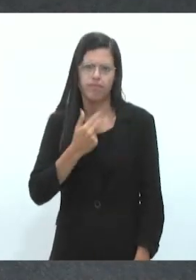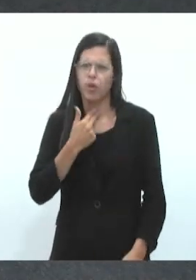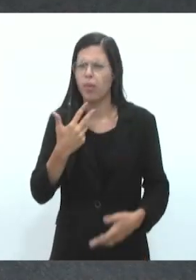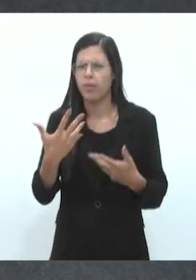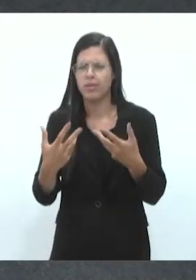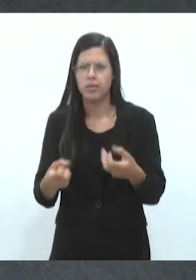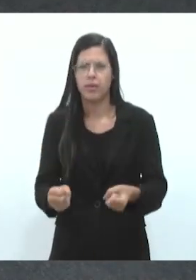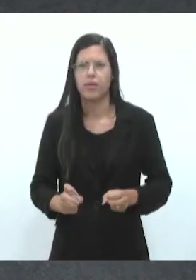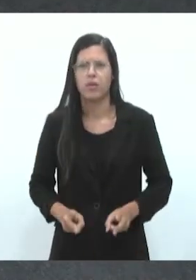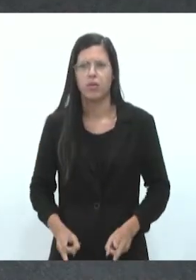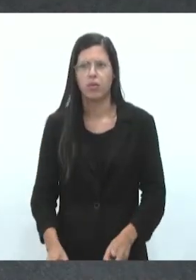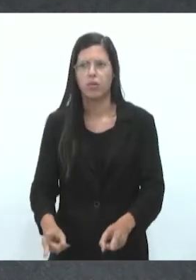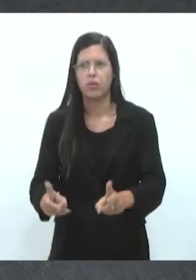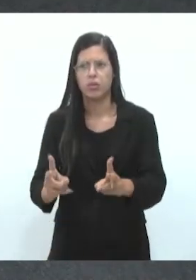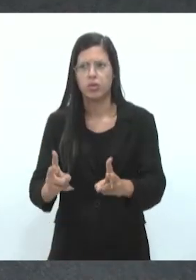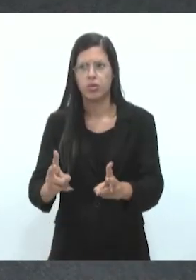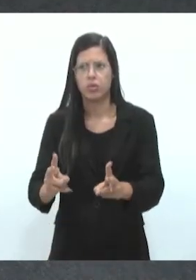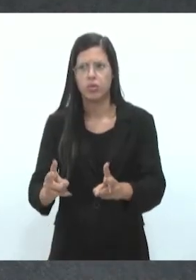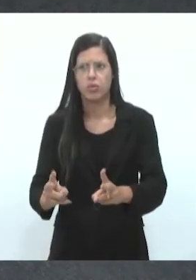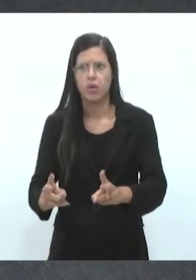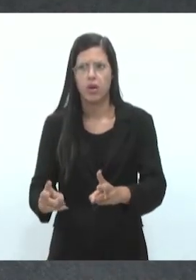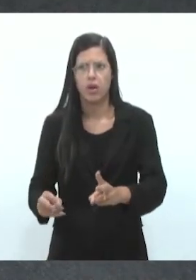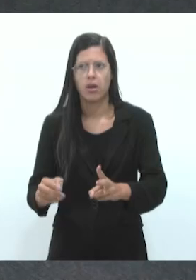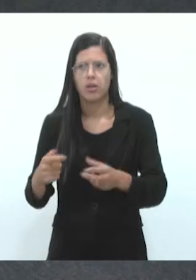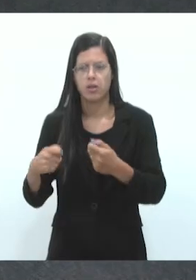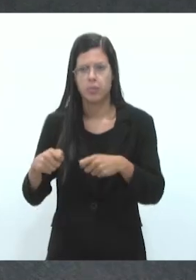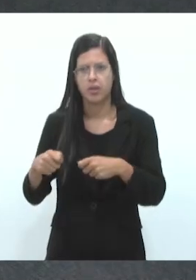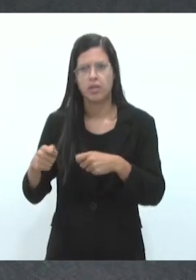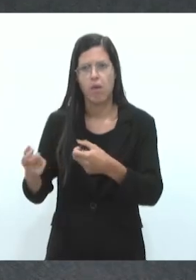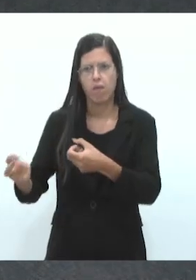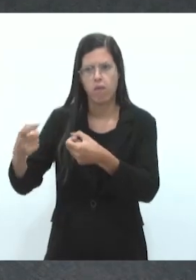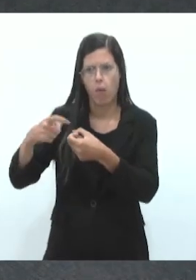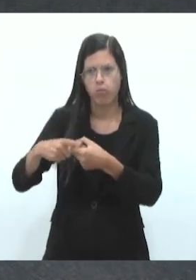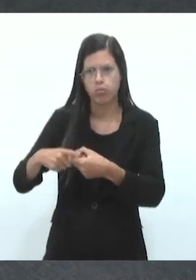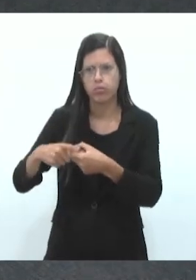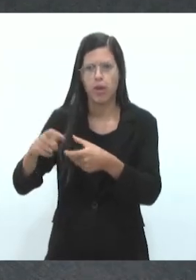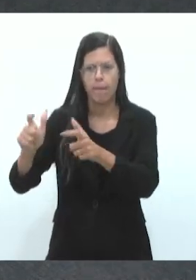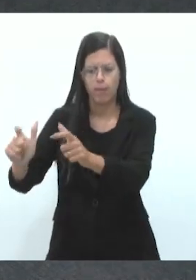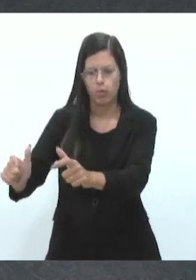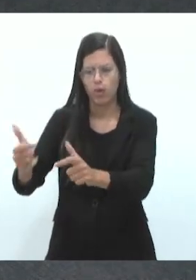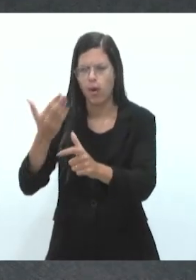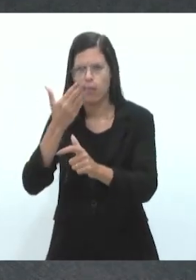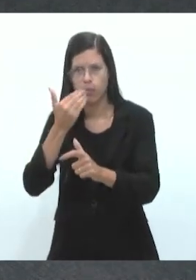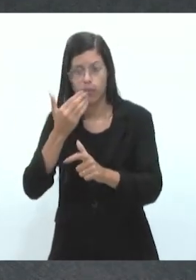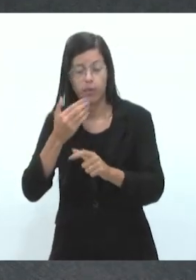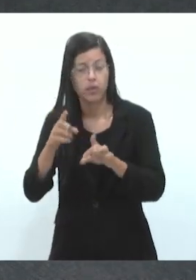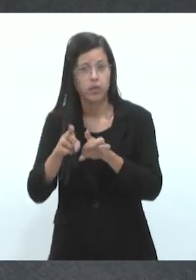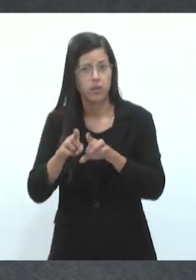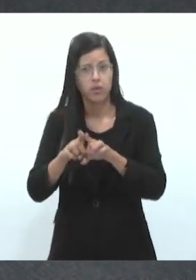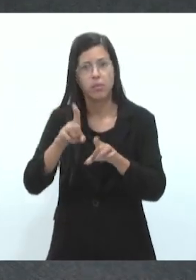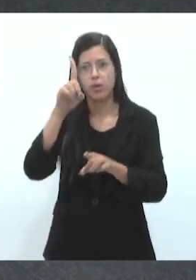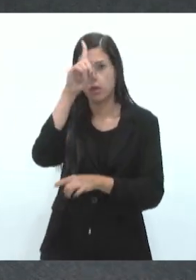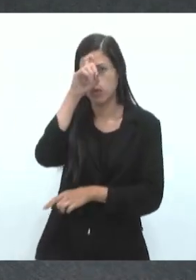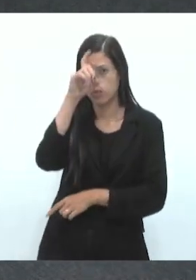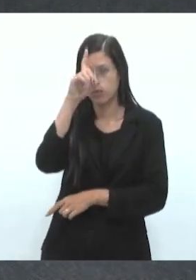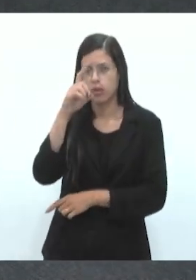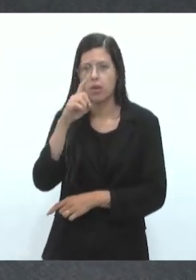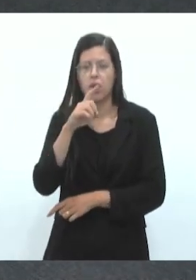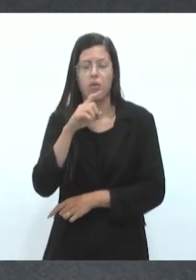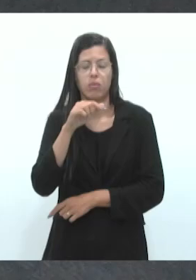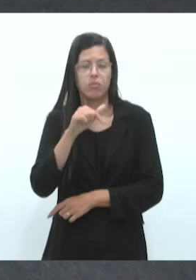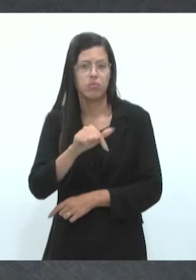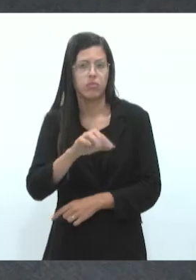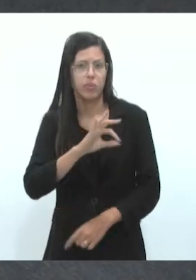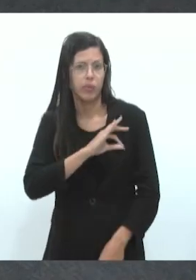questão de rancho. O hospital da Polícia Militar, é preciso se debater com os policiais se não é